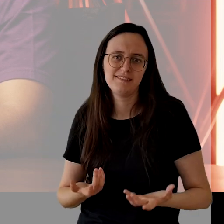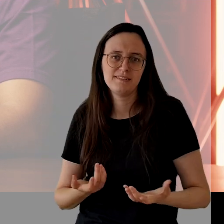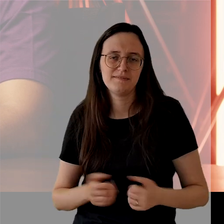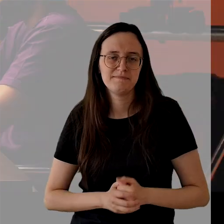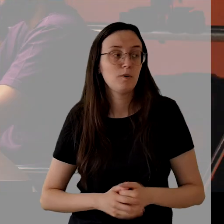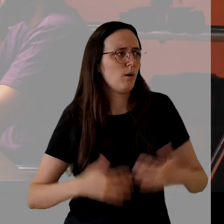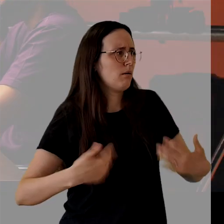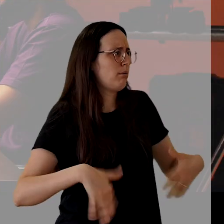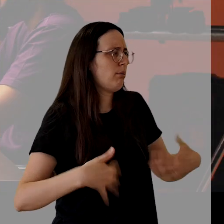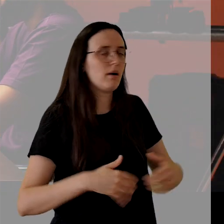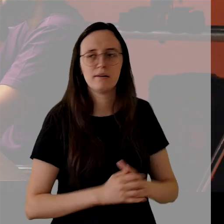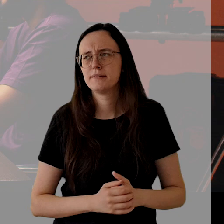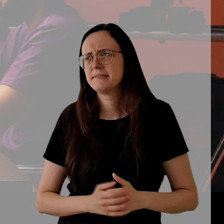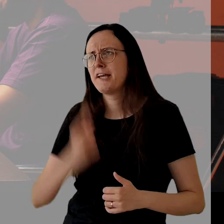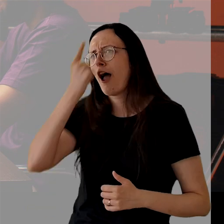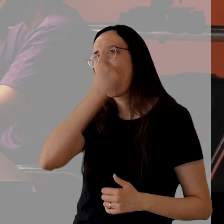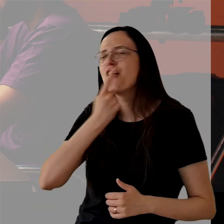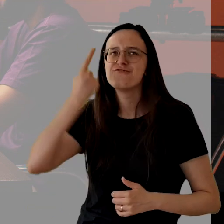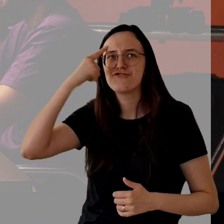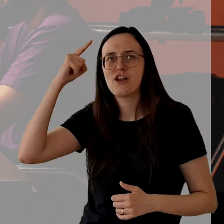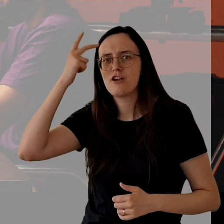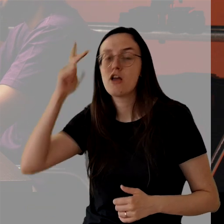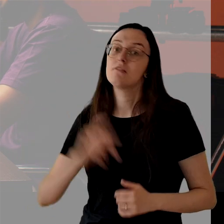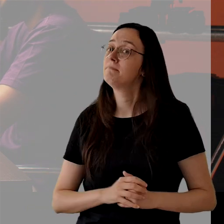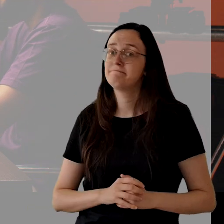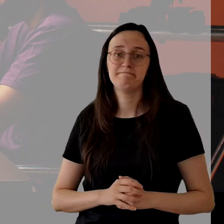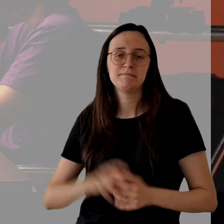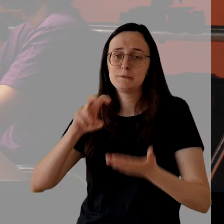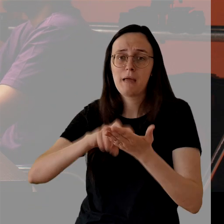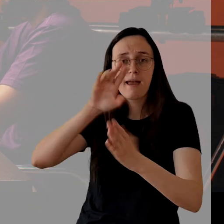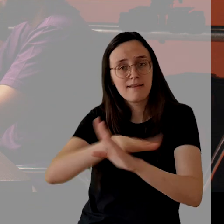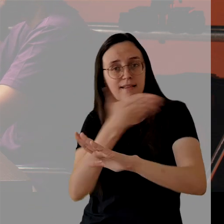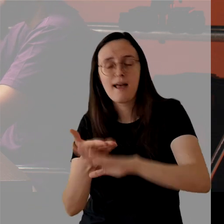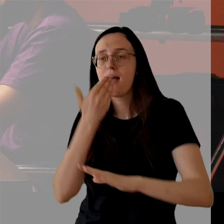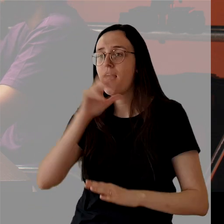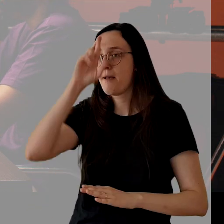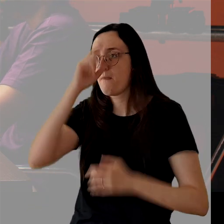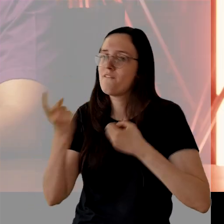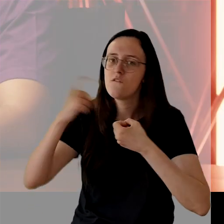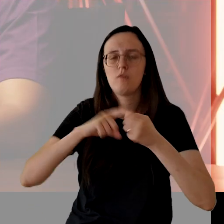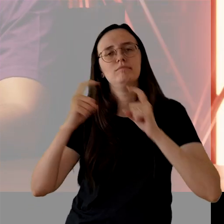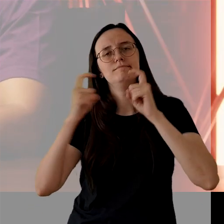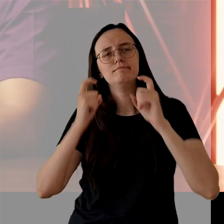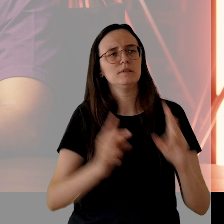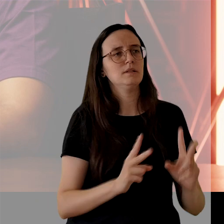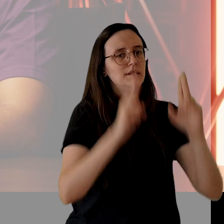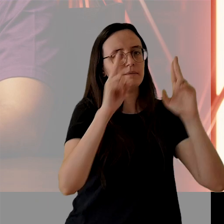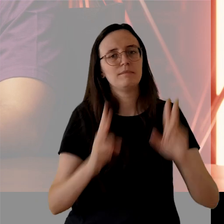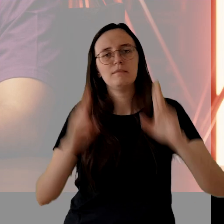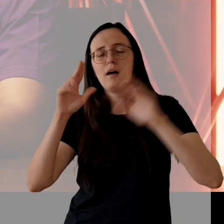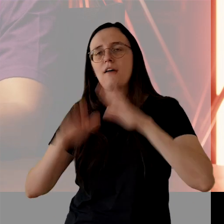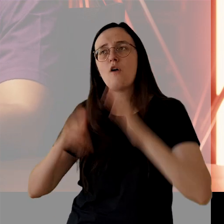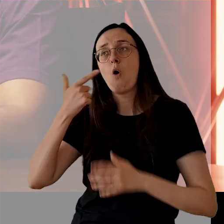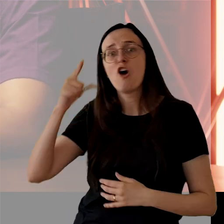né? 1 horinha cada dia, né? Tipo, a manhã inteira, almoça, volta para a reunião e às vezes mais um outro